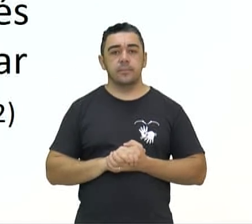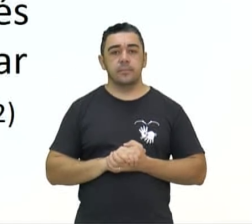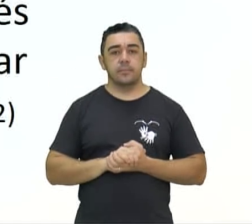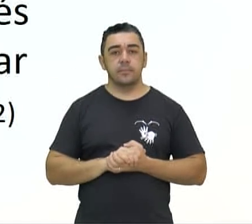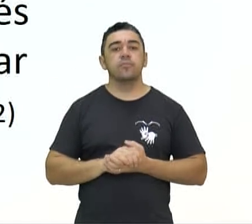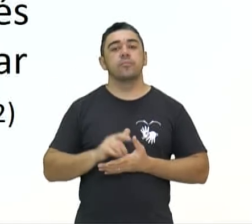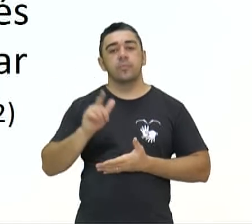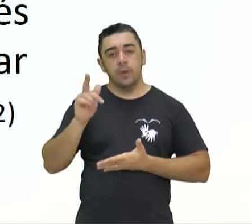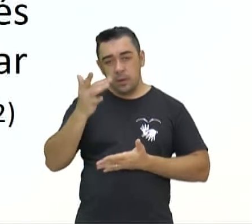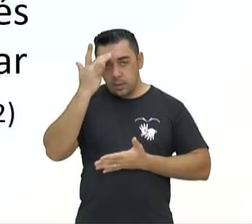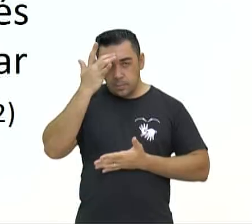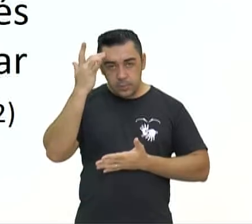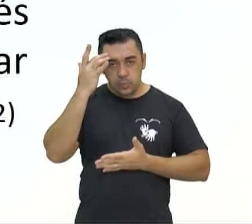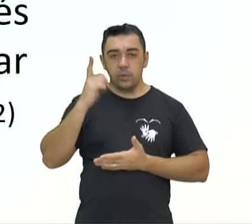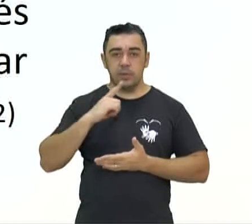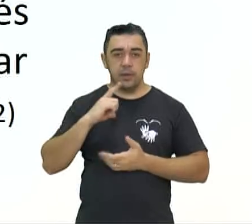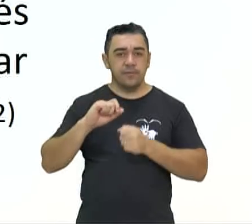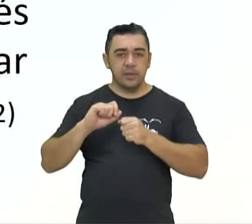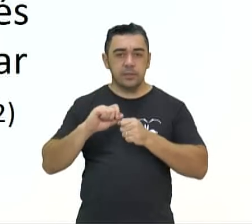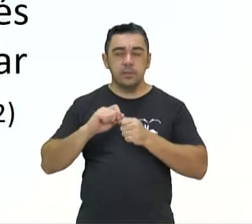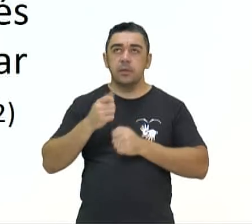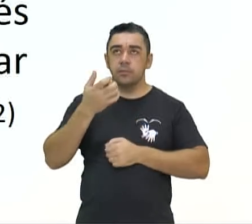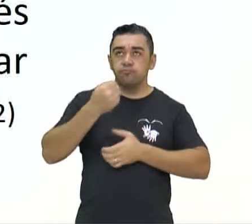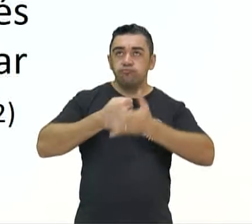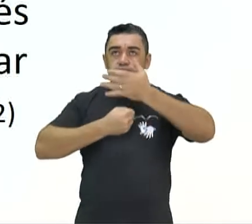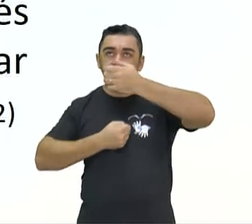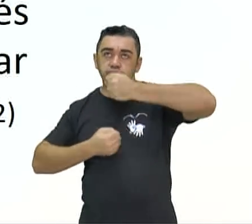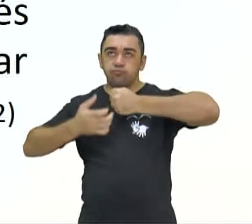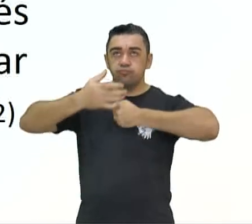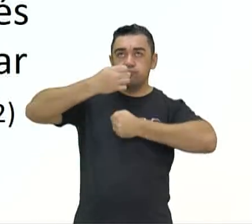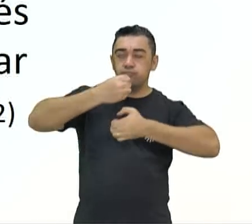Os escaladores ficavam nas montanhas